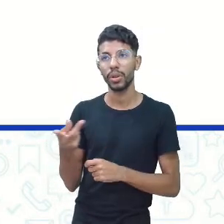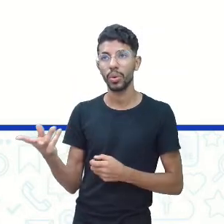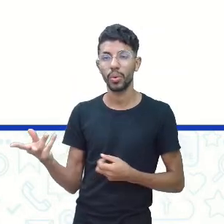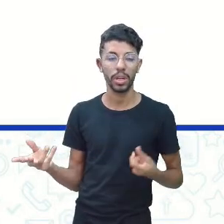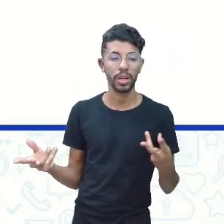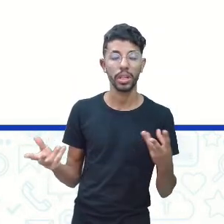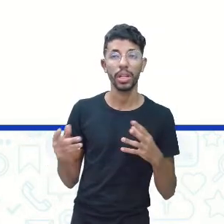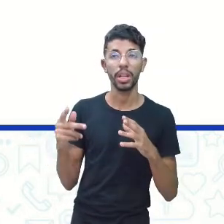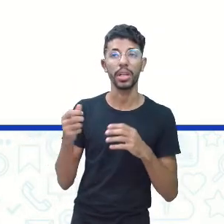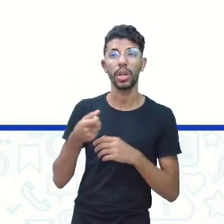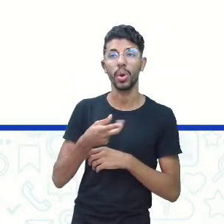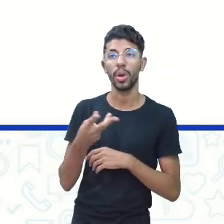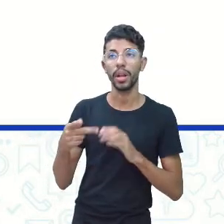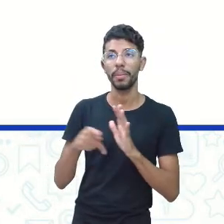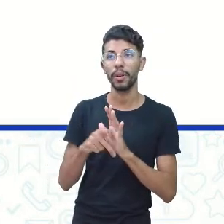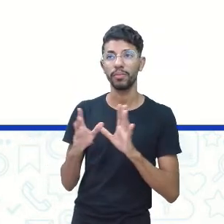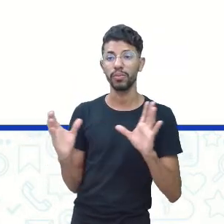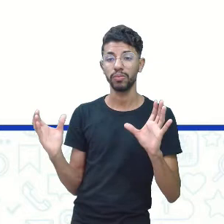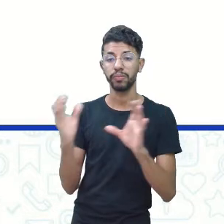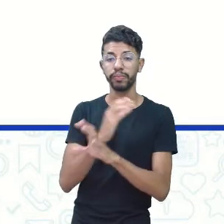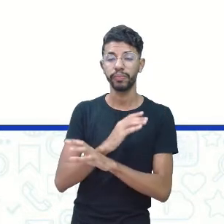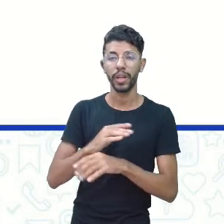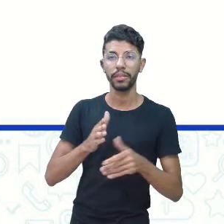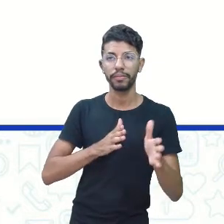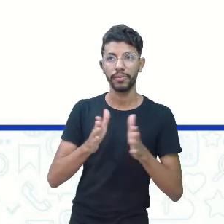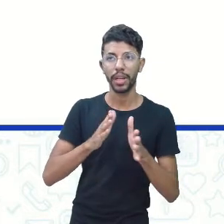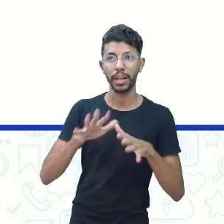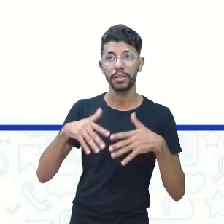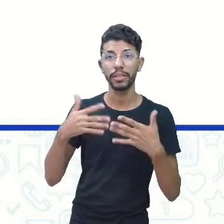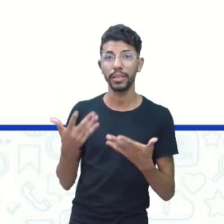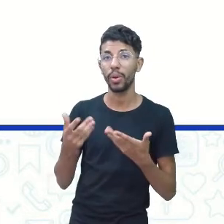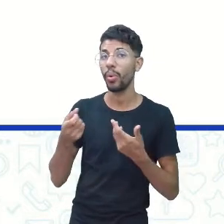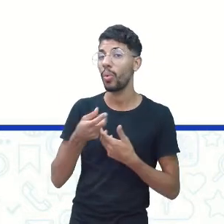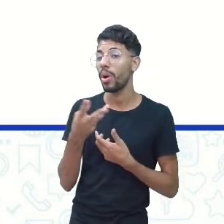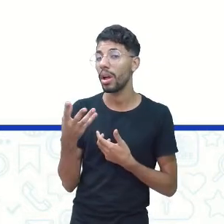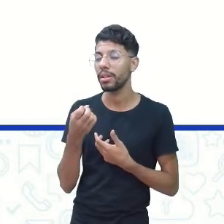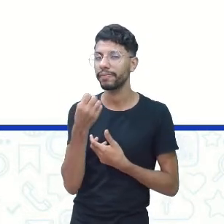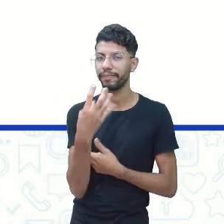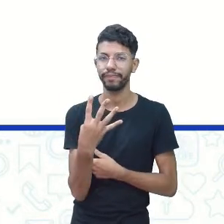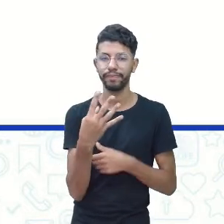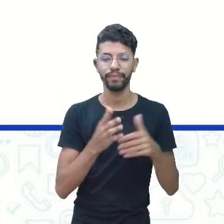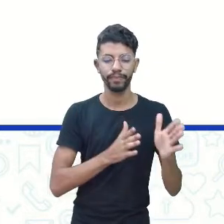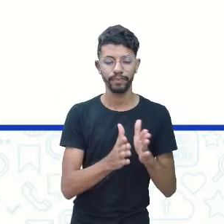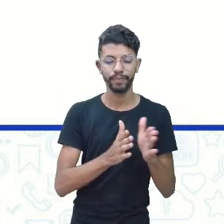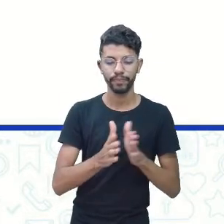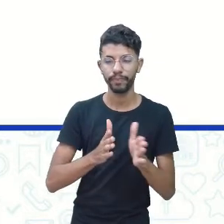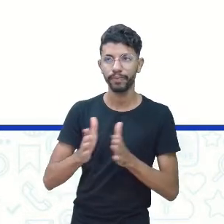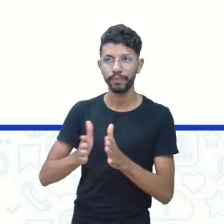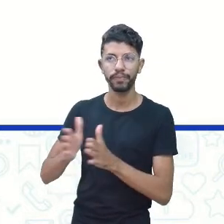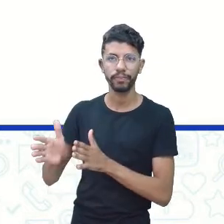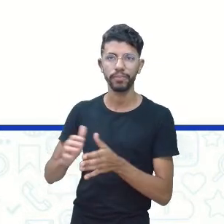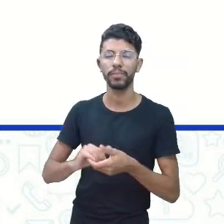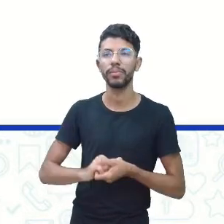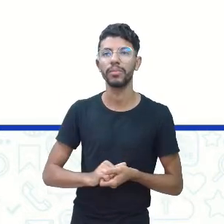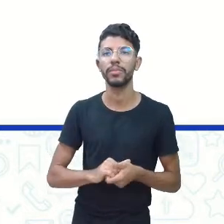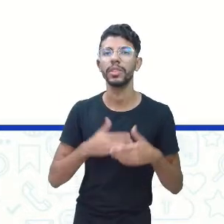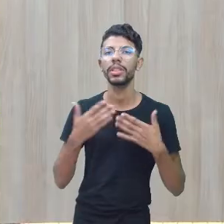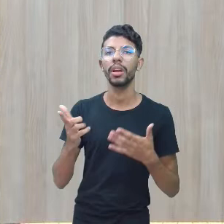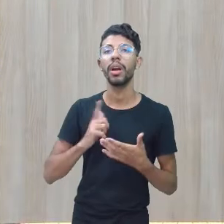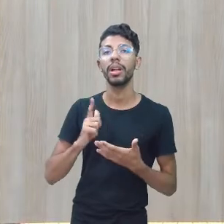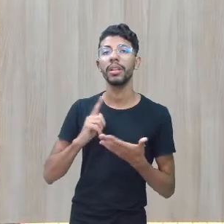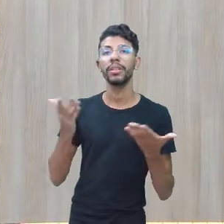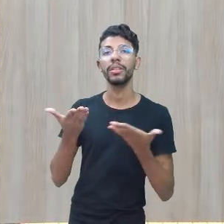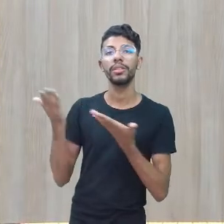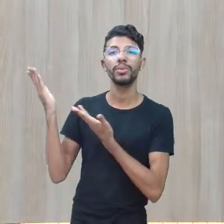totais de partes que eu consigo verificar aqui. E nesse caso eu tenho 4 partes, tá certo? E aí a gente tem